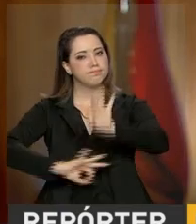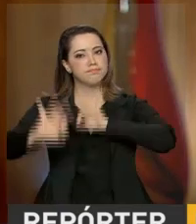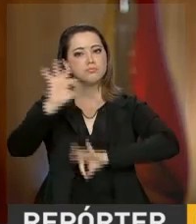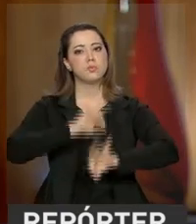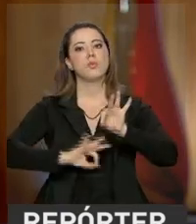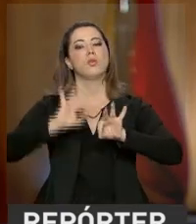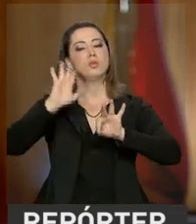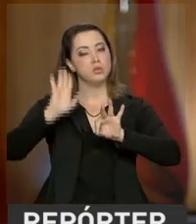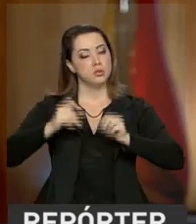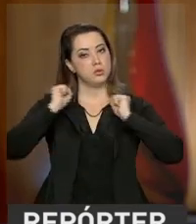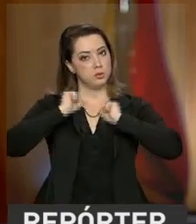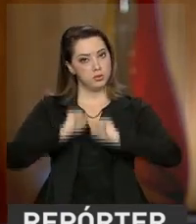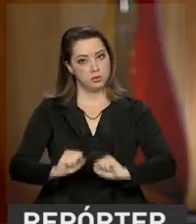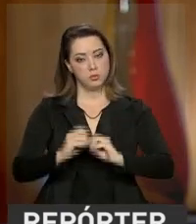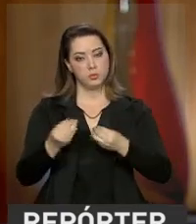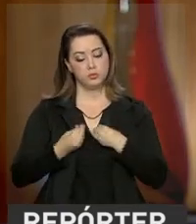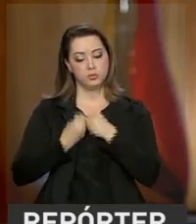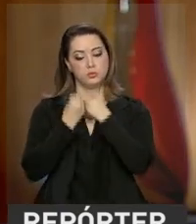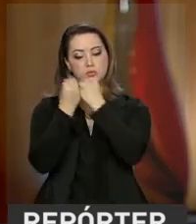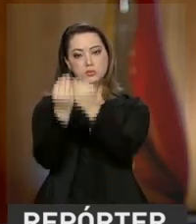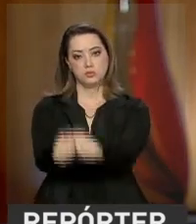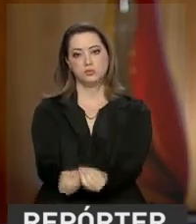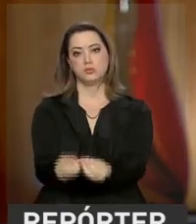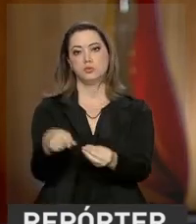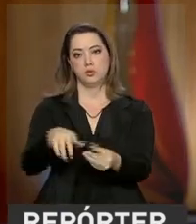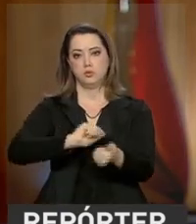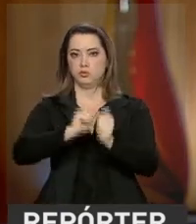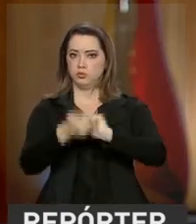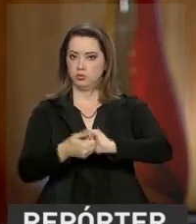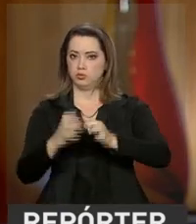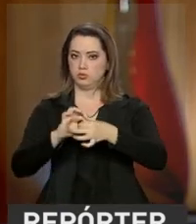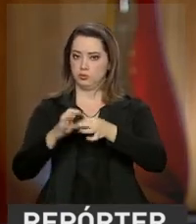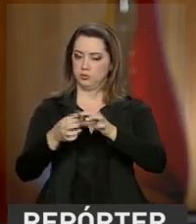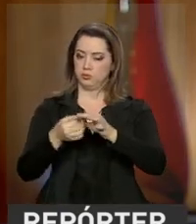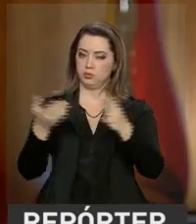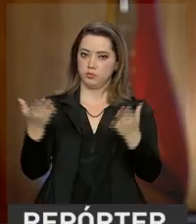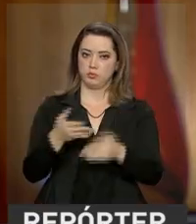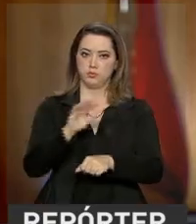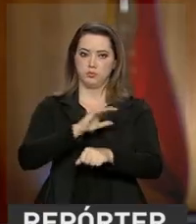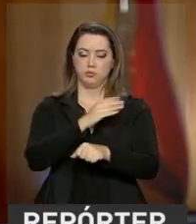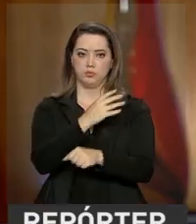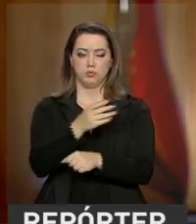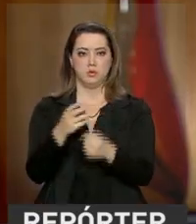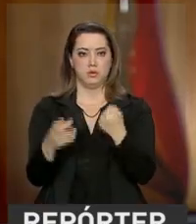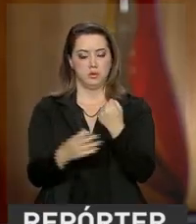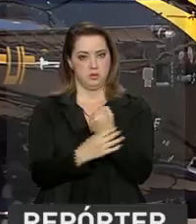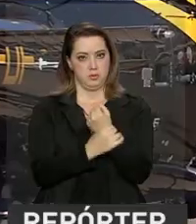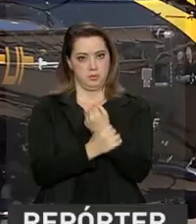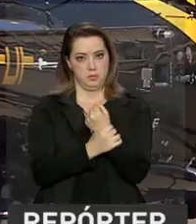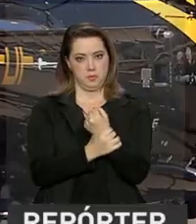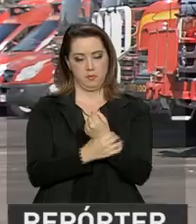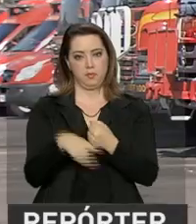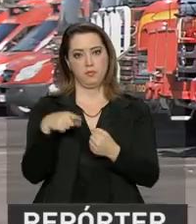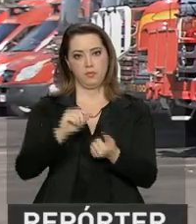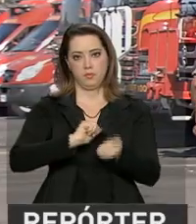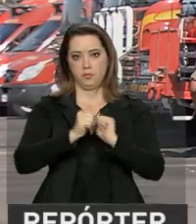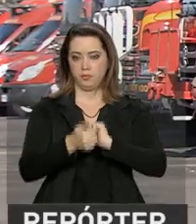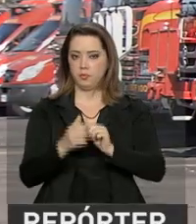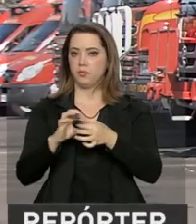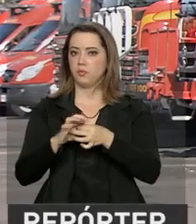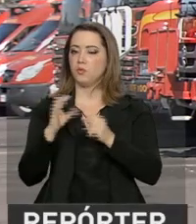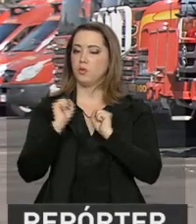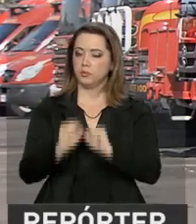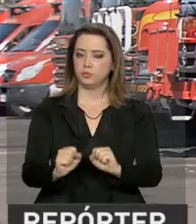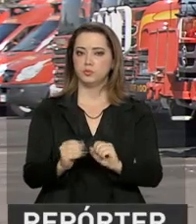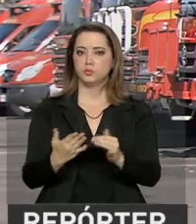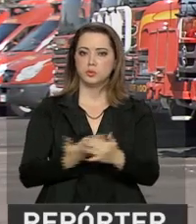capaz de garantir para os jogos olímpicos Rio 2016 uma uma segurança que